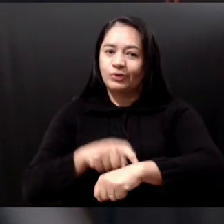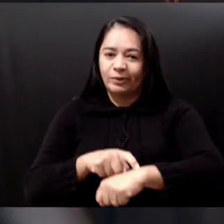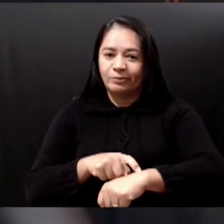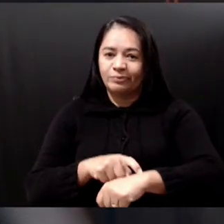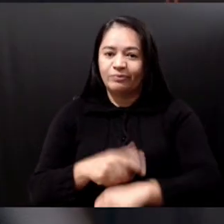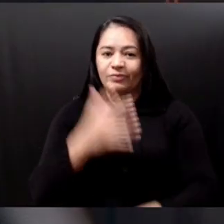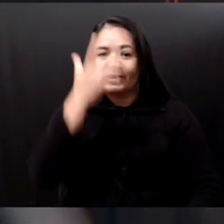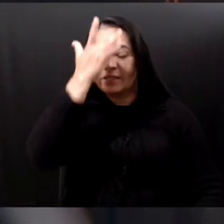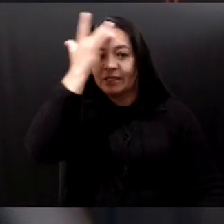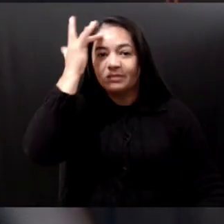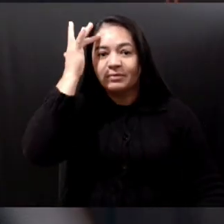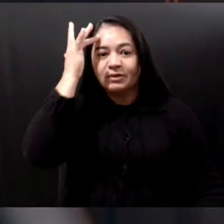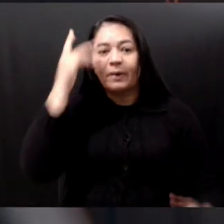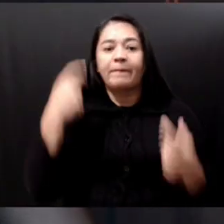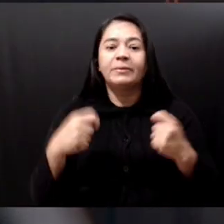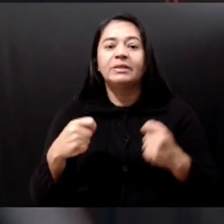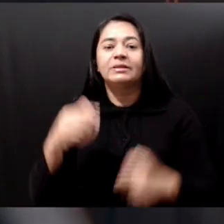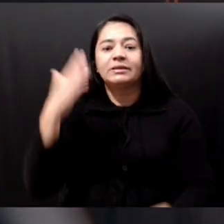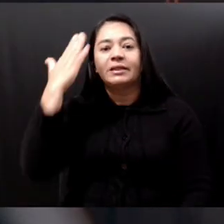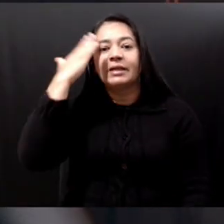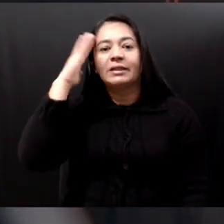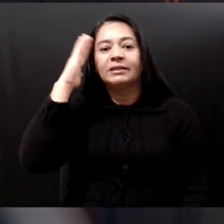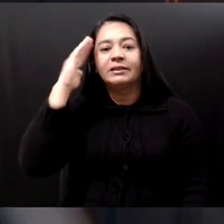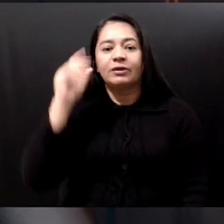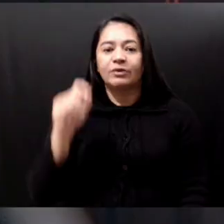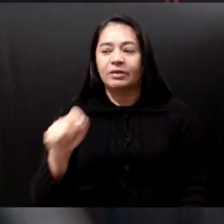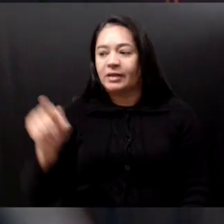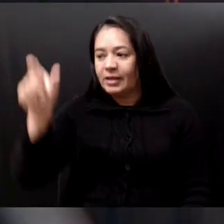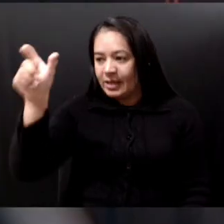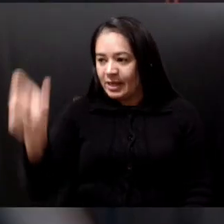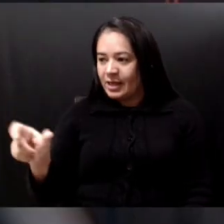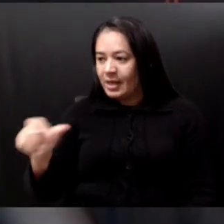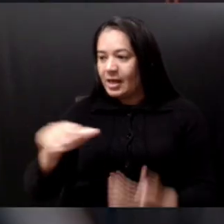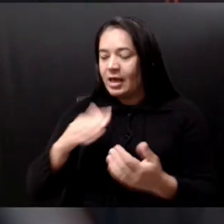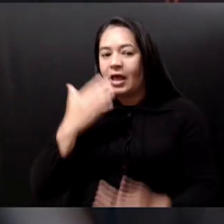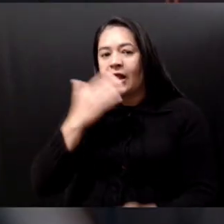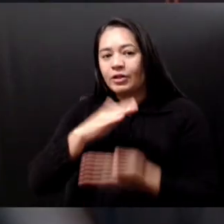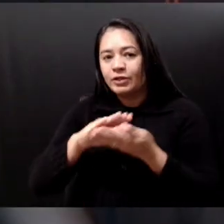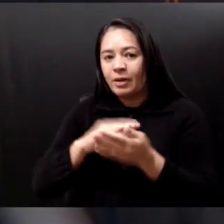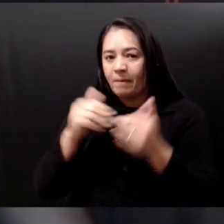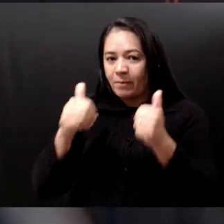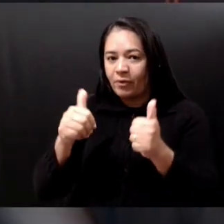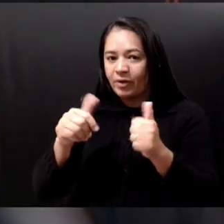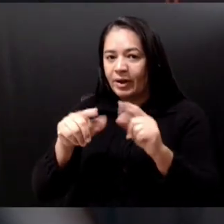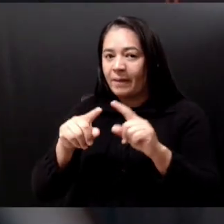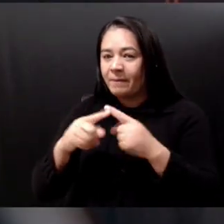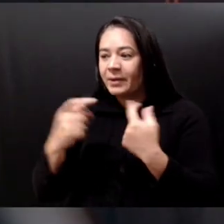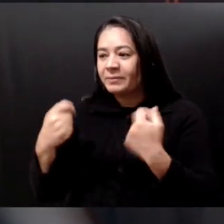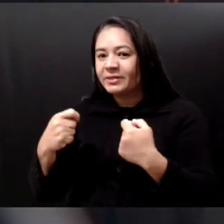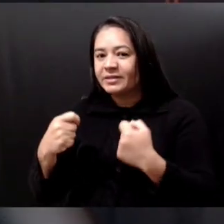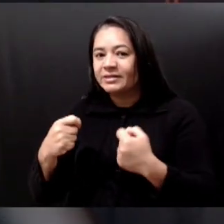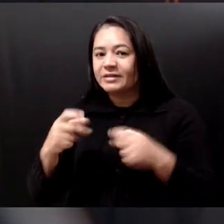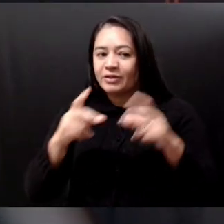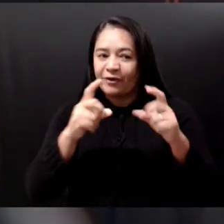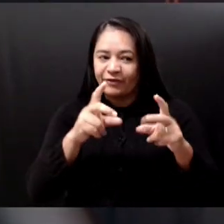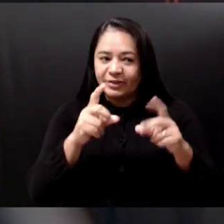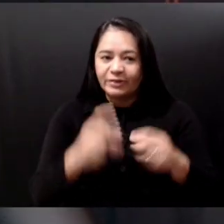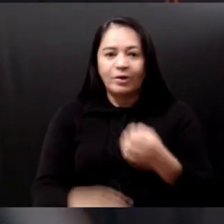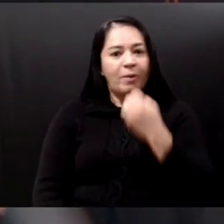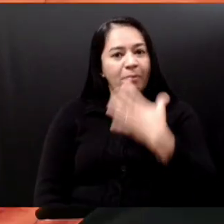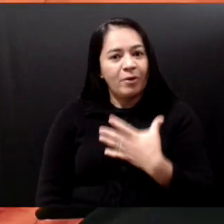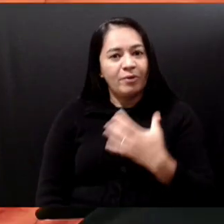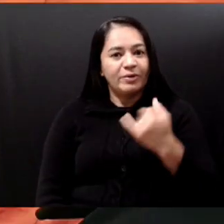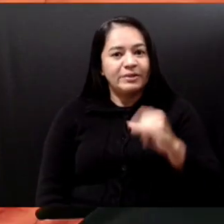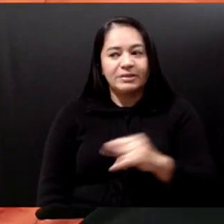entender que ela é uma boa doceira, mas ela precisa ser uma boa vendedora. Se ela não vende, ela não,